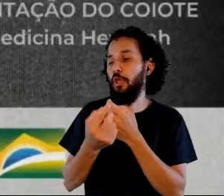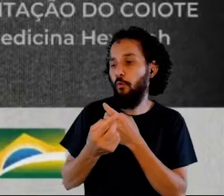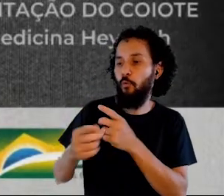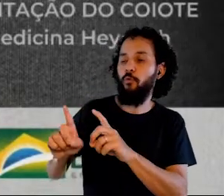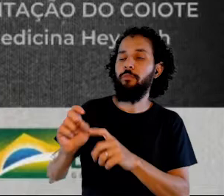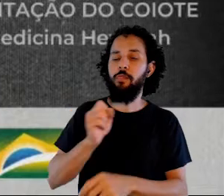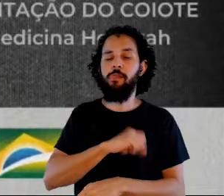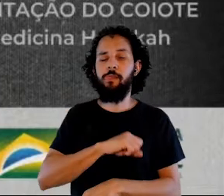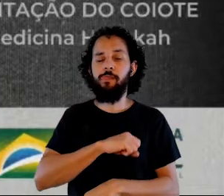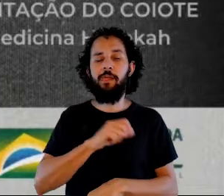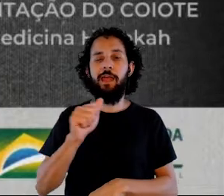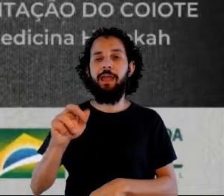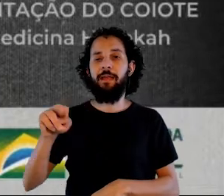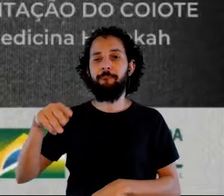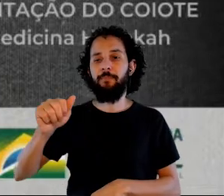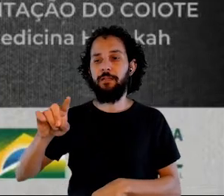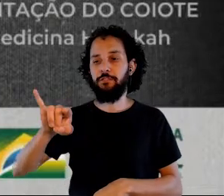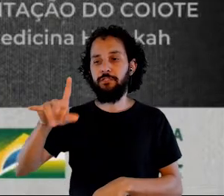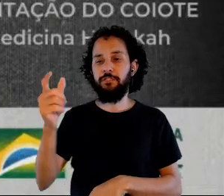adulto.